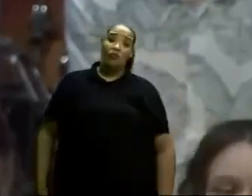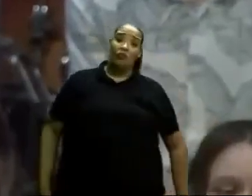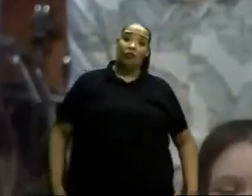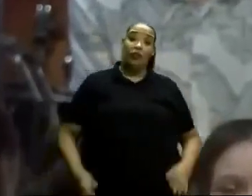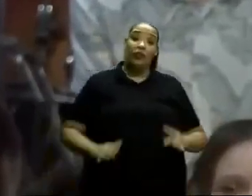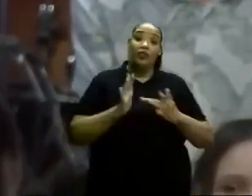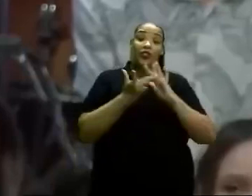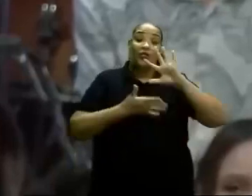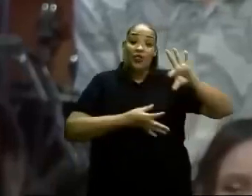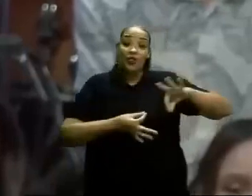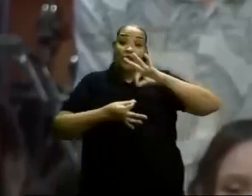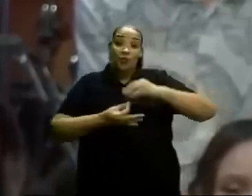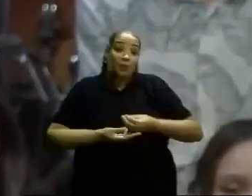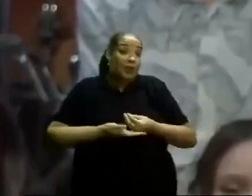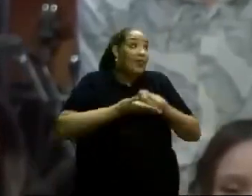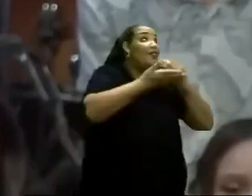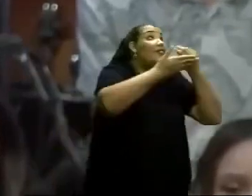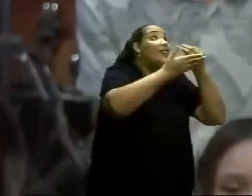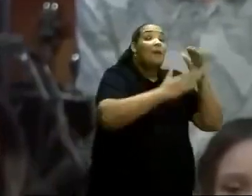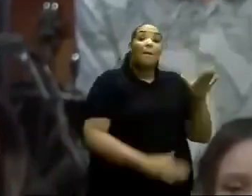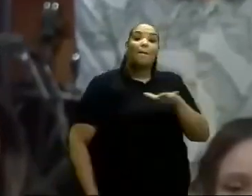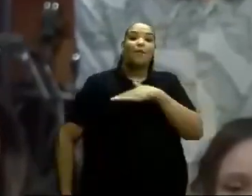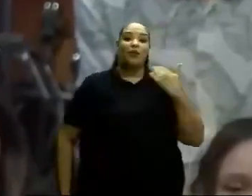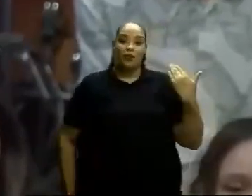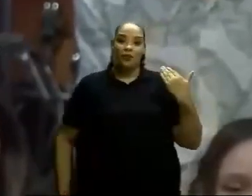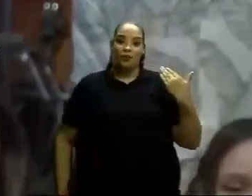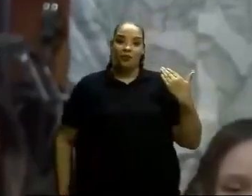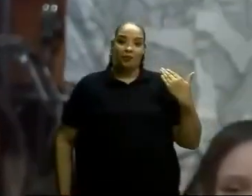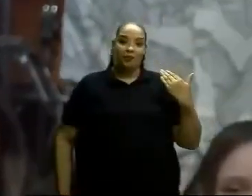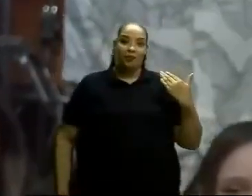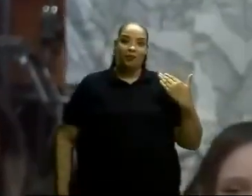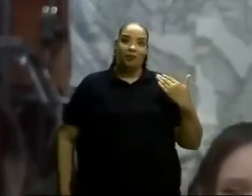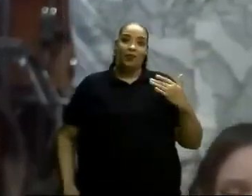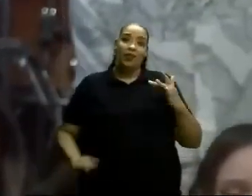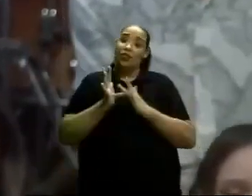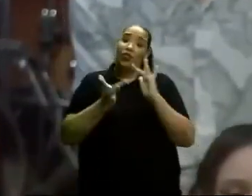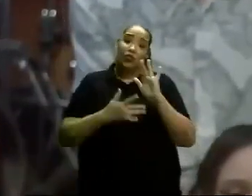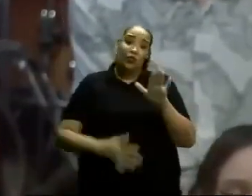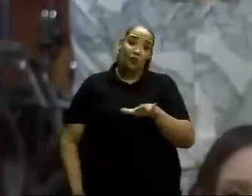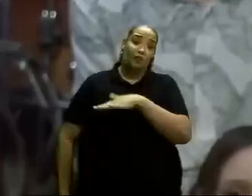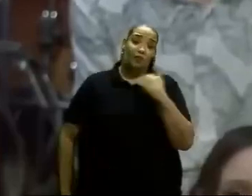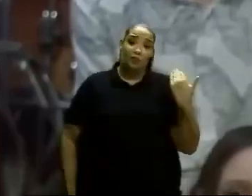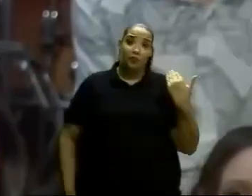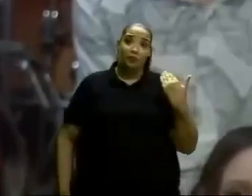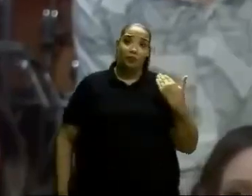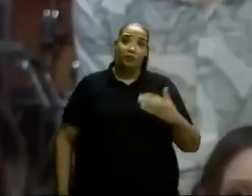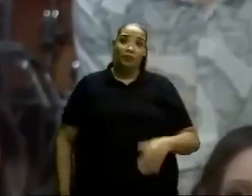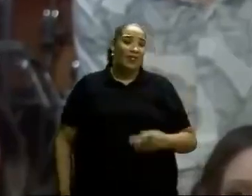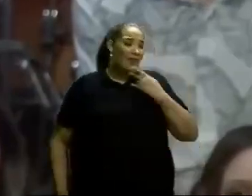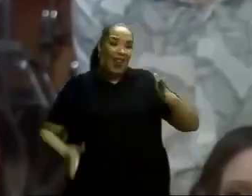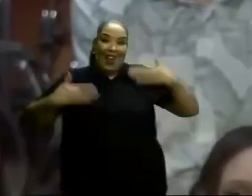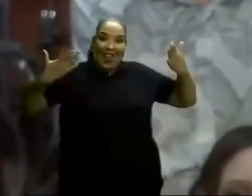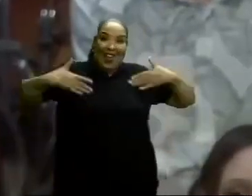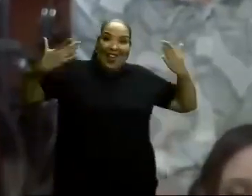entregou o seu espírito e morreu. Diga bem triste, Jesus morreu. Diga triste não, diga alegre